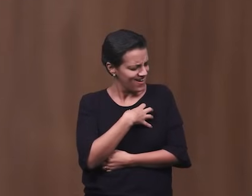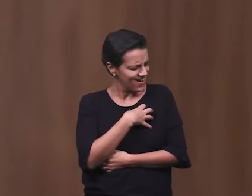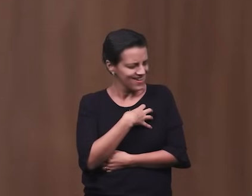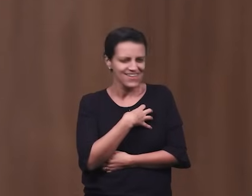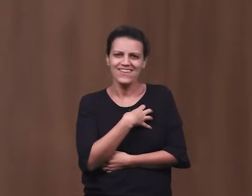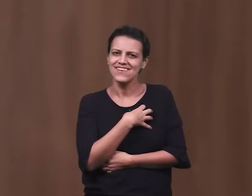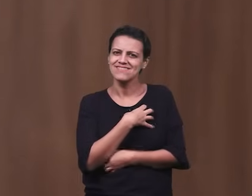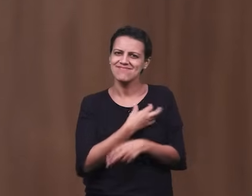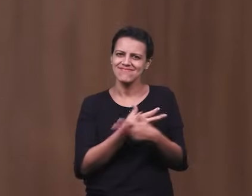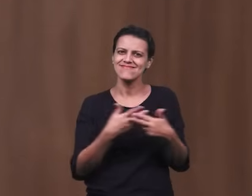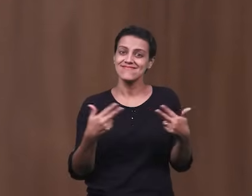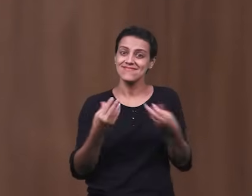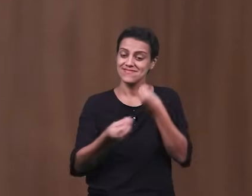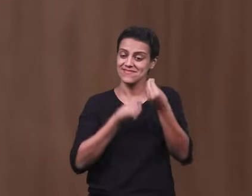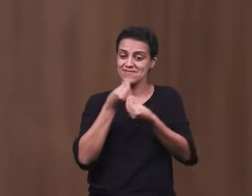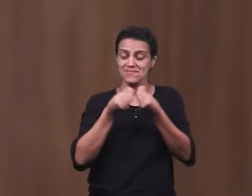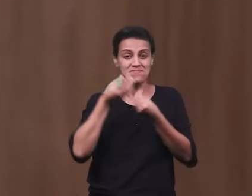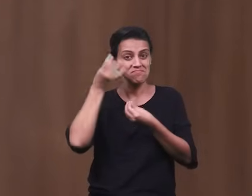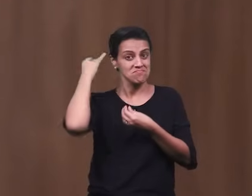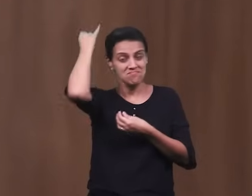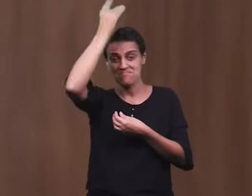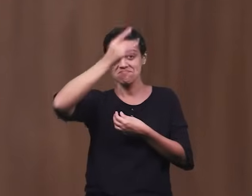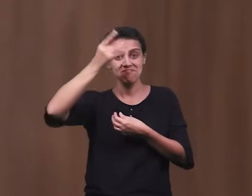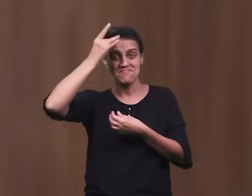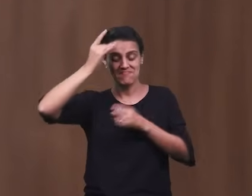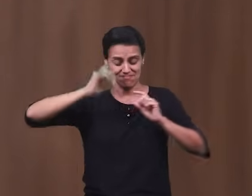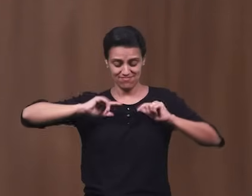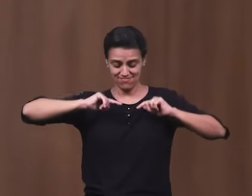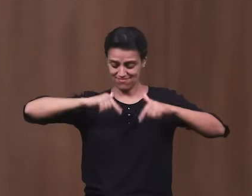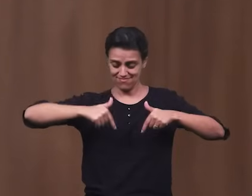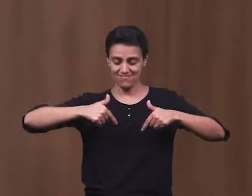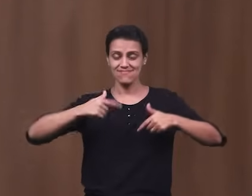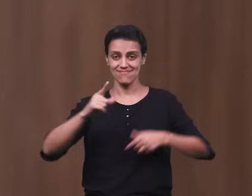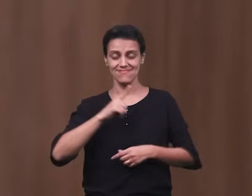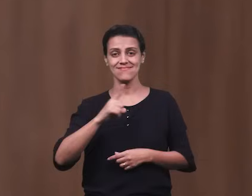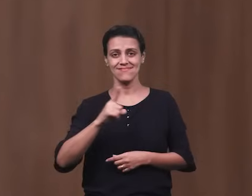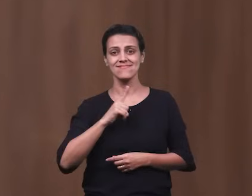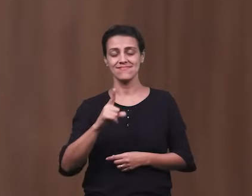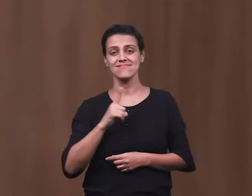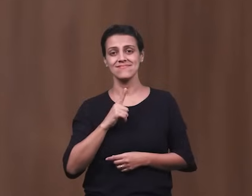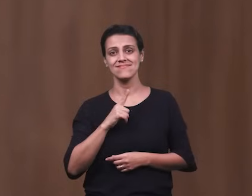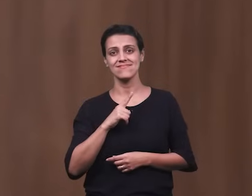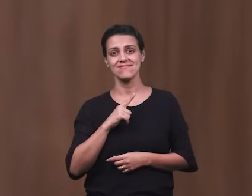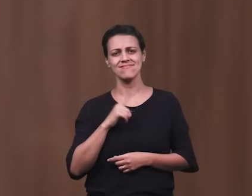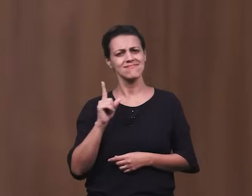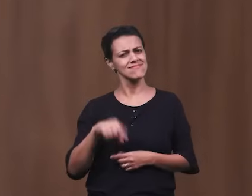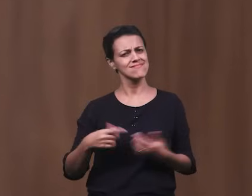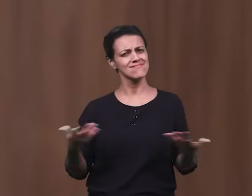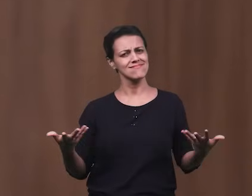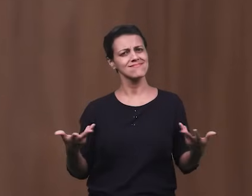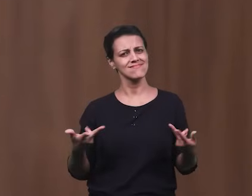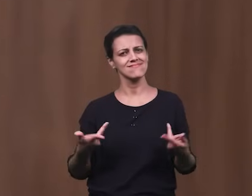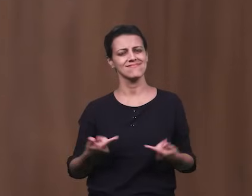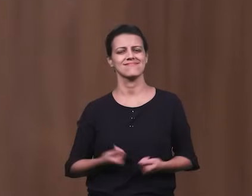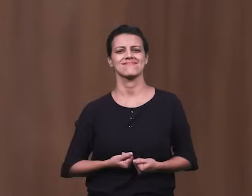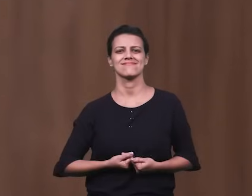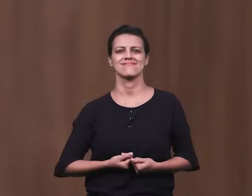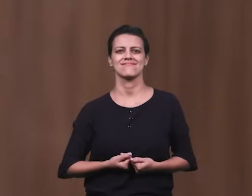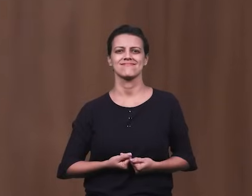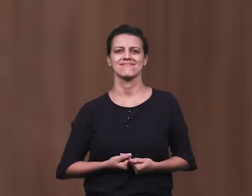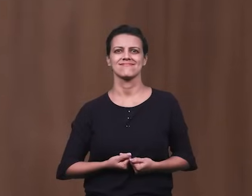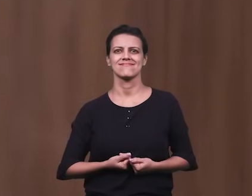maneiras que o Espírito Santo vai encontrar para poder agir na nossa vida, né? Então, e isso é extraordinário.